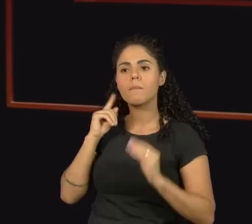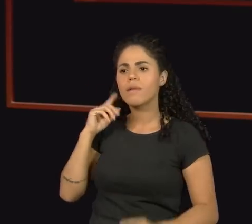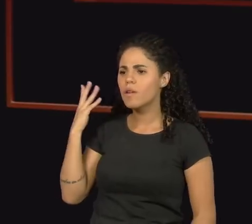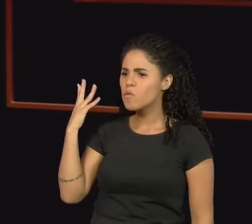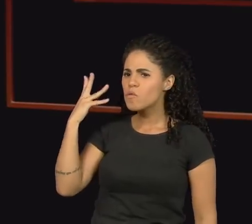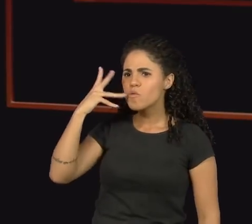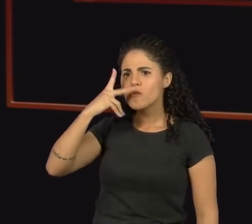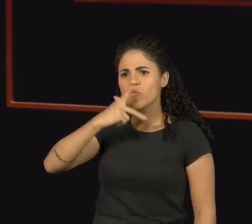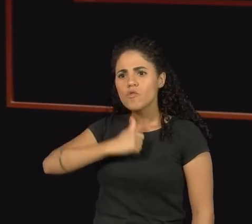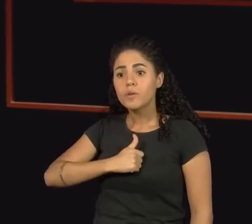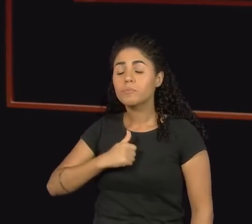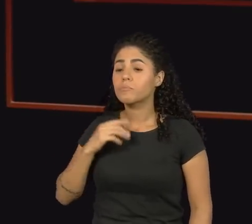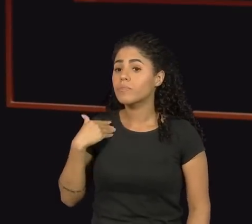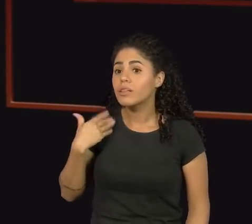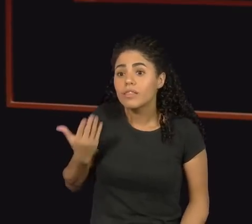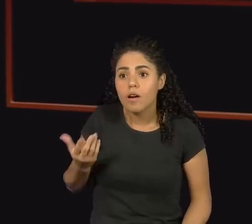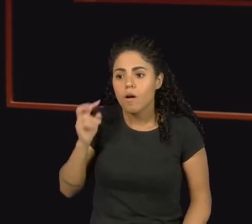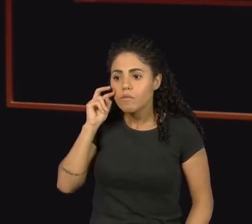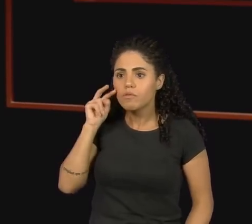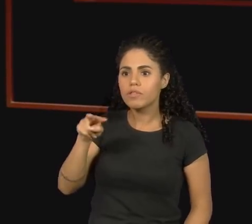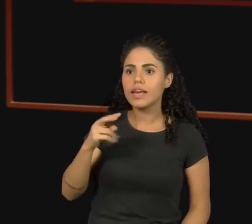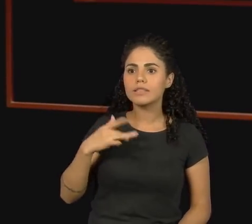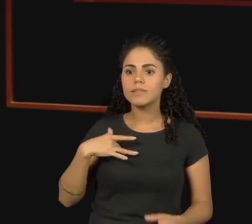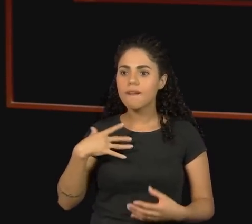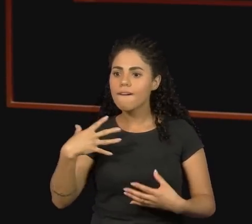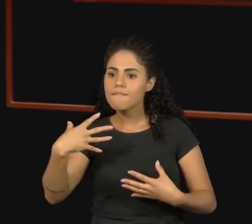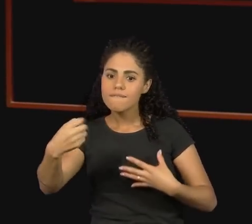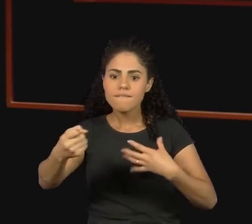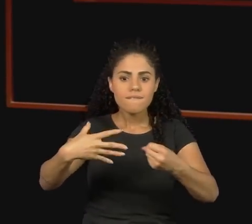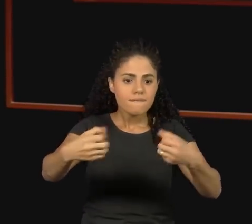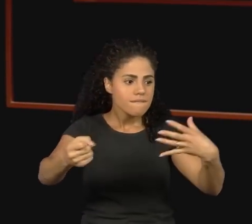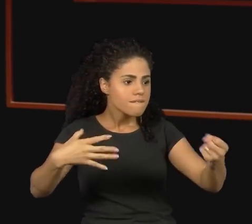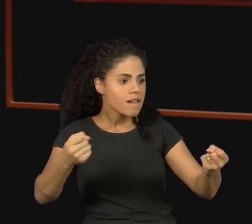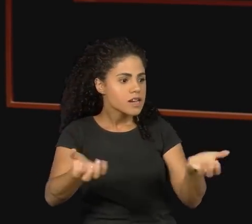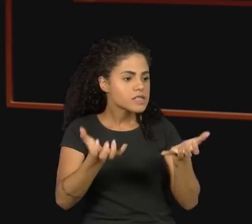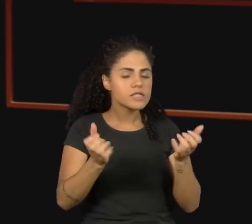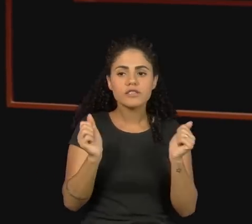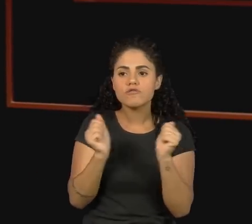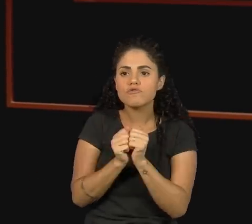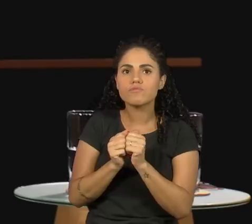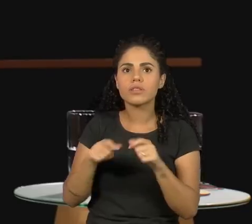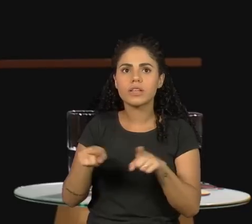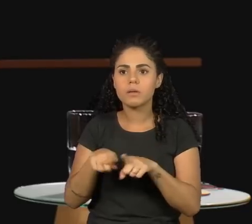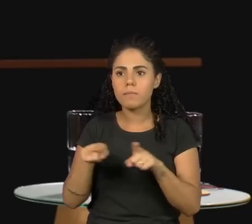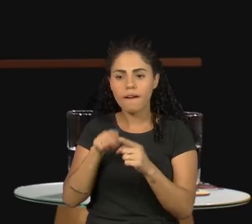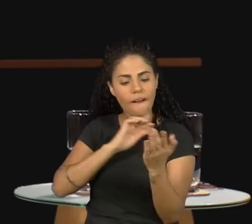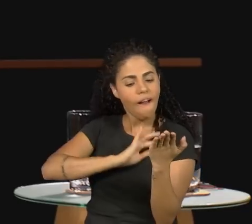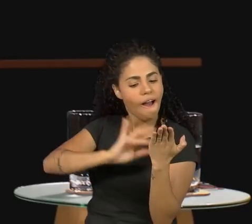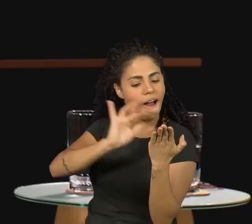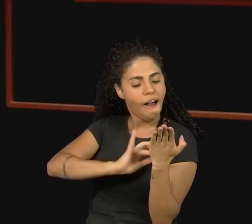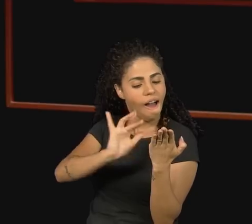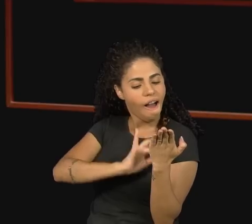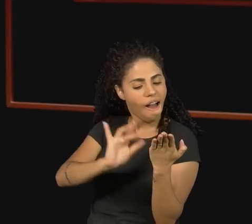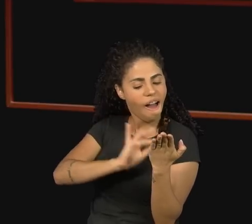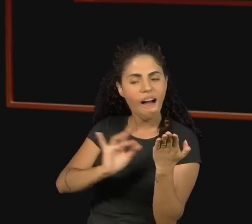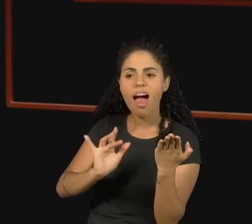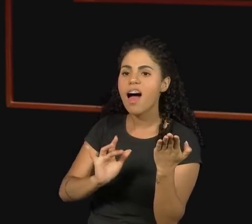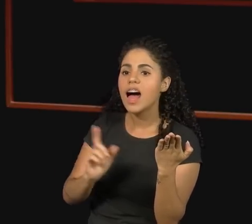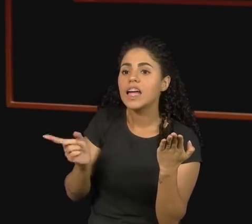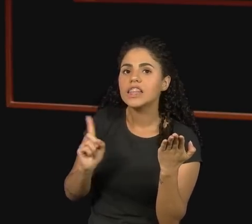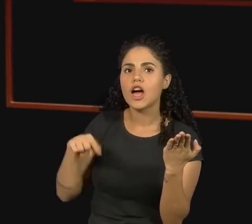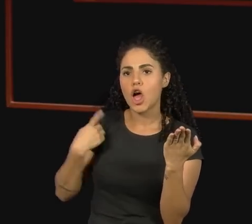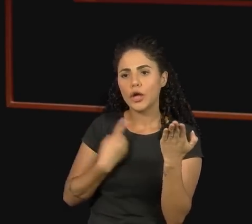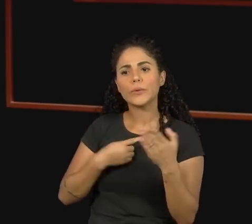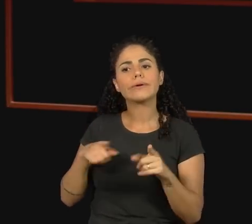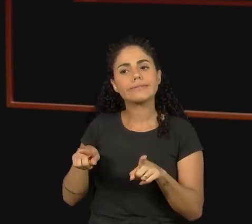como filme, isso de algum modo pegava o jovem, tirava ele dessa coisa da tela, eles só não, né? Porque nós também